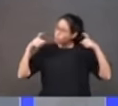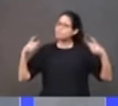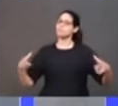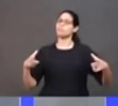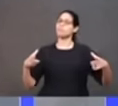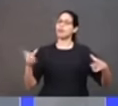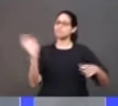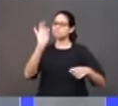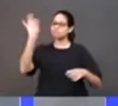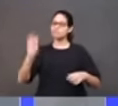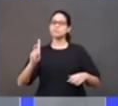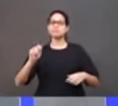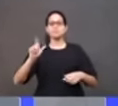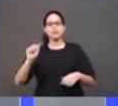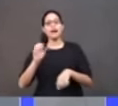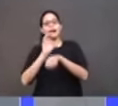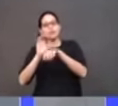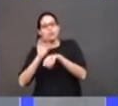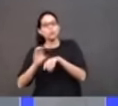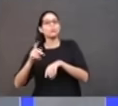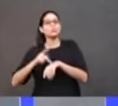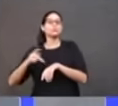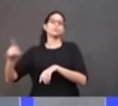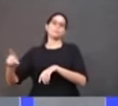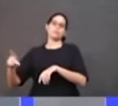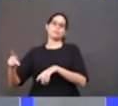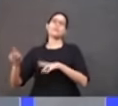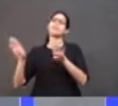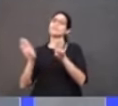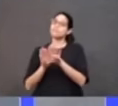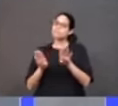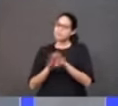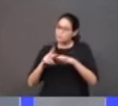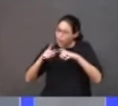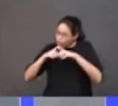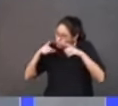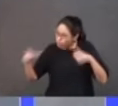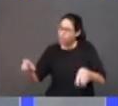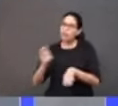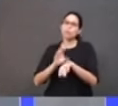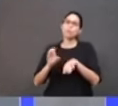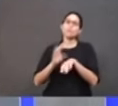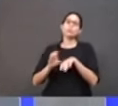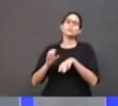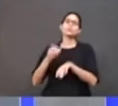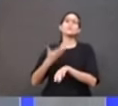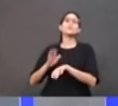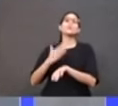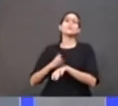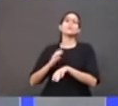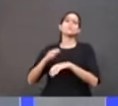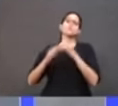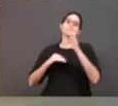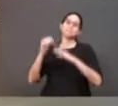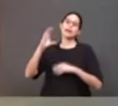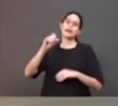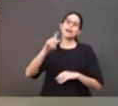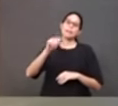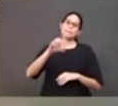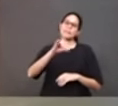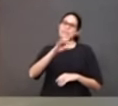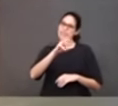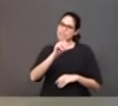cursos de pós-graduação e também ampliar a nossa oferta dos cursos de capacitações que hoje já são oferecidos para a progressão funcional